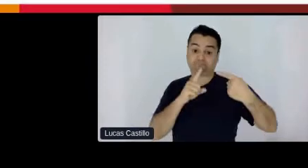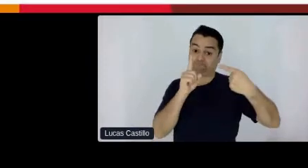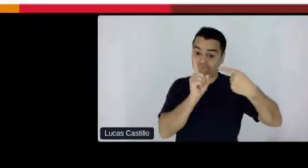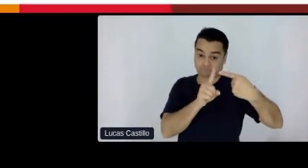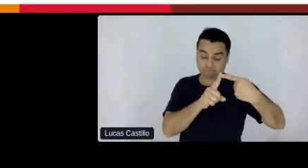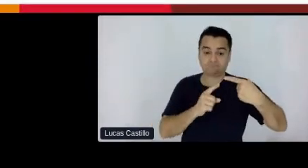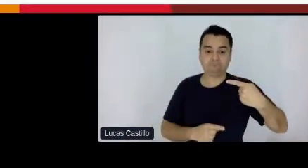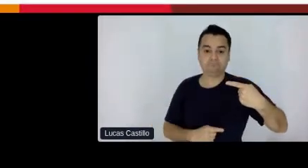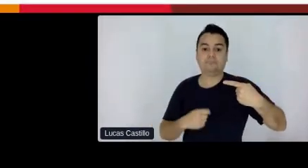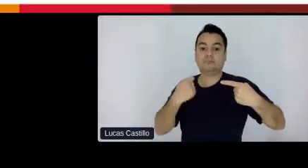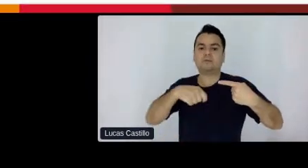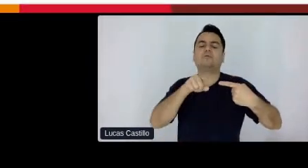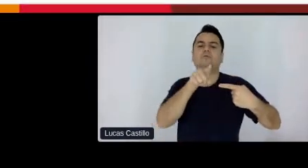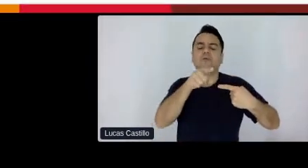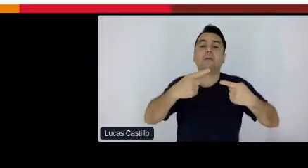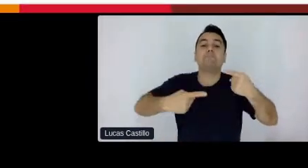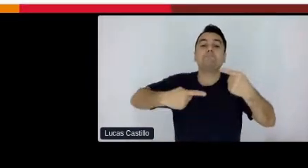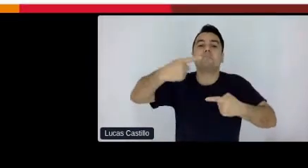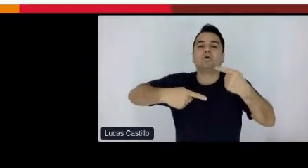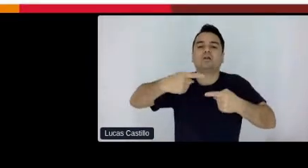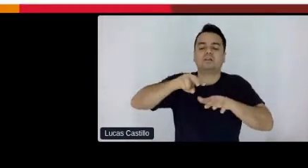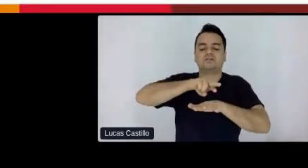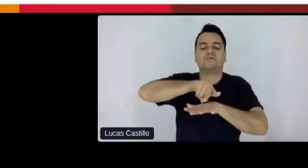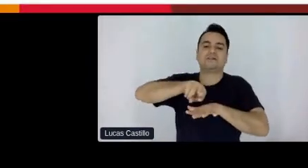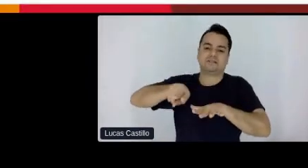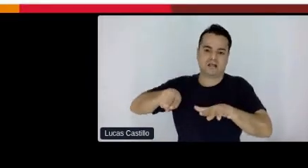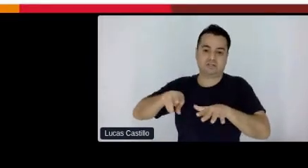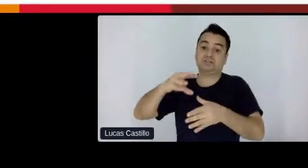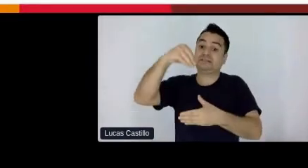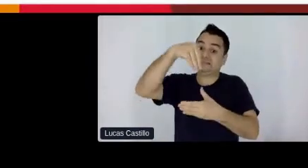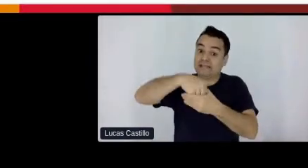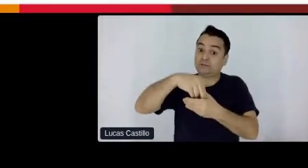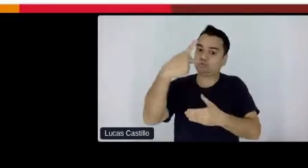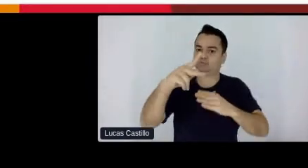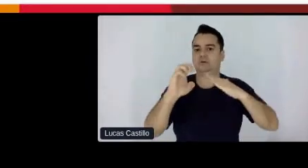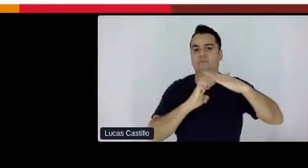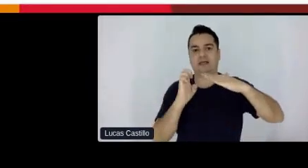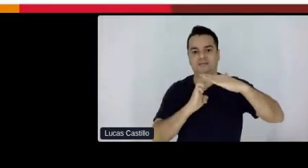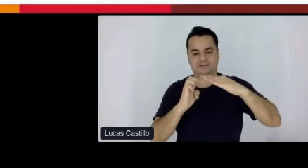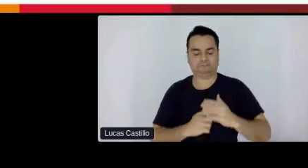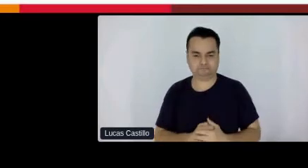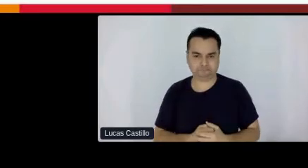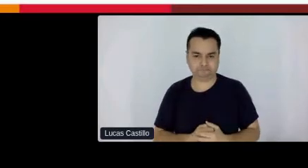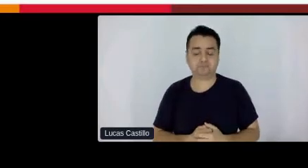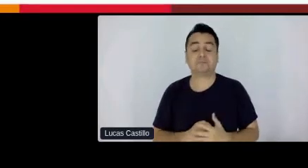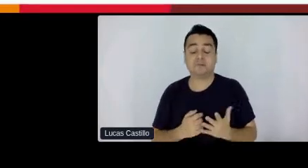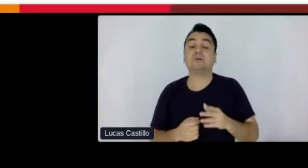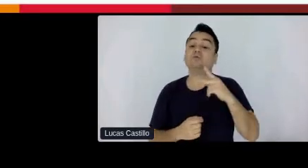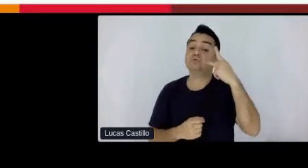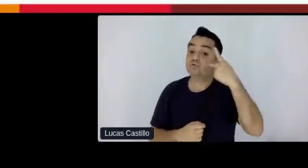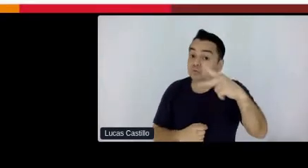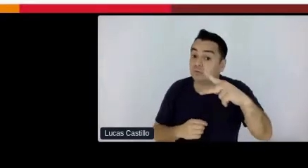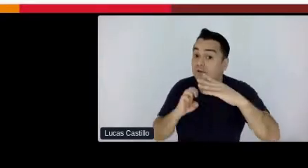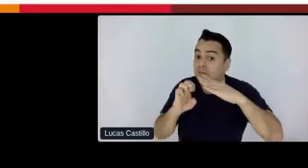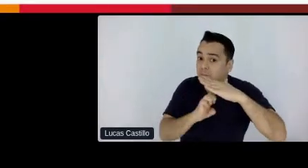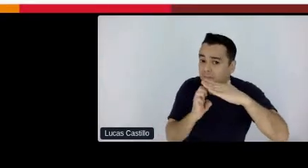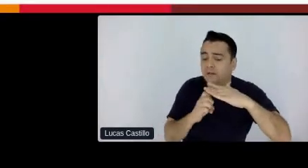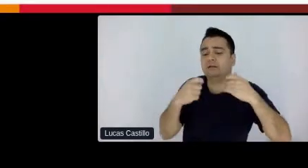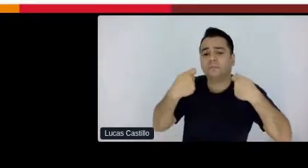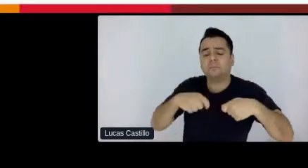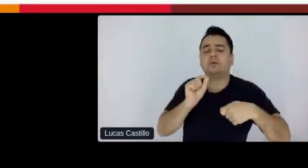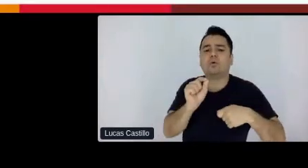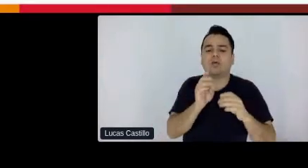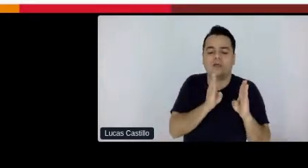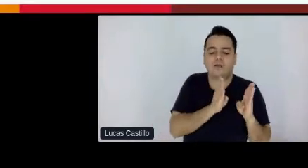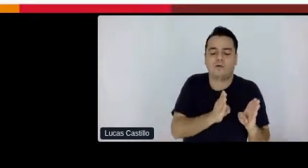uma política de diversidade dentro da sua organização. A empresa, ela deve construir um ambiente